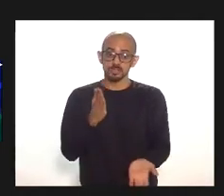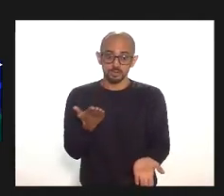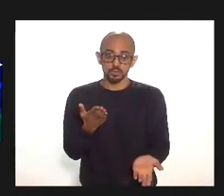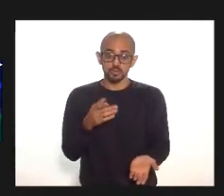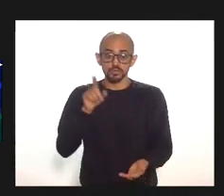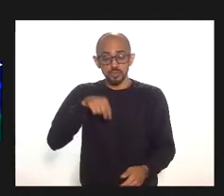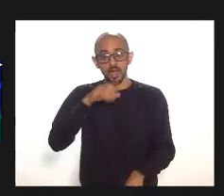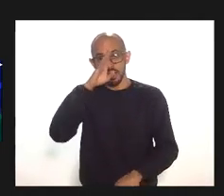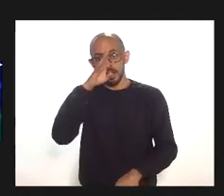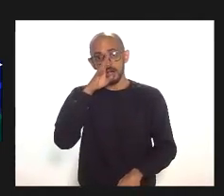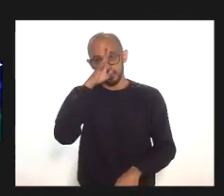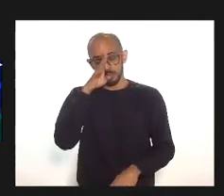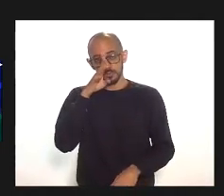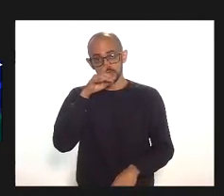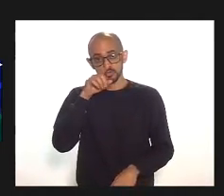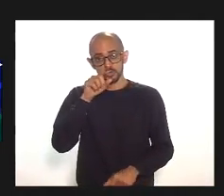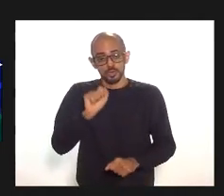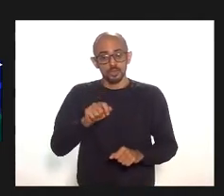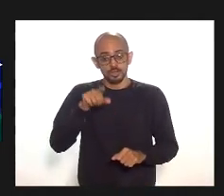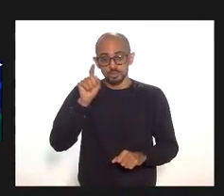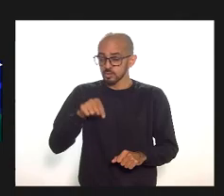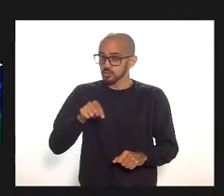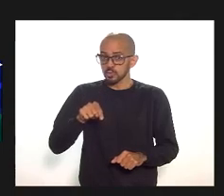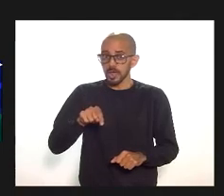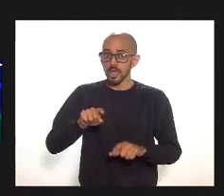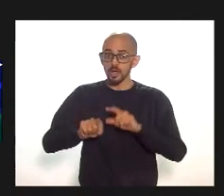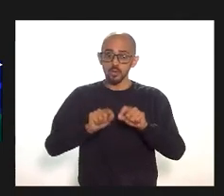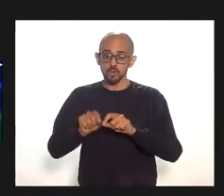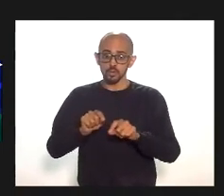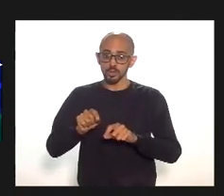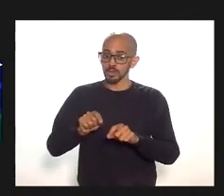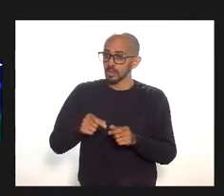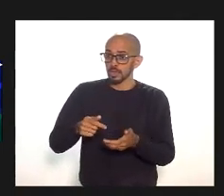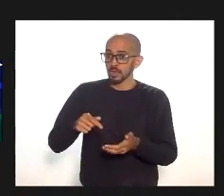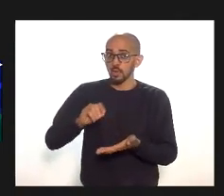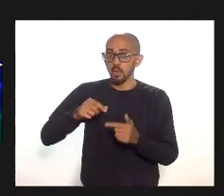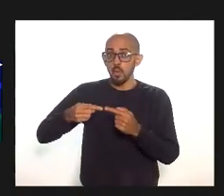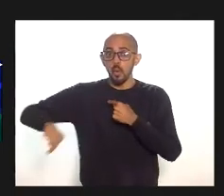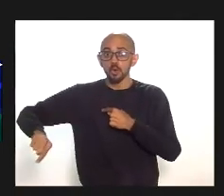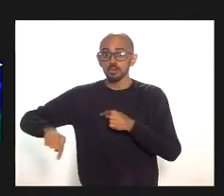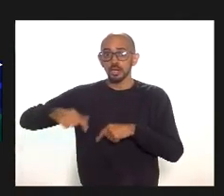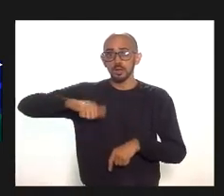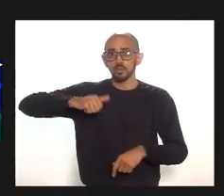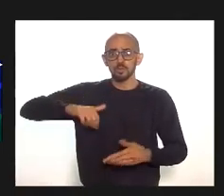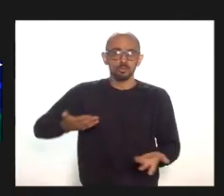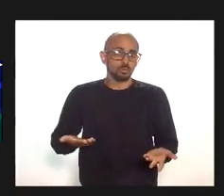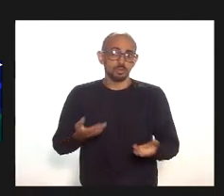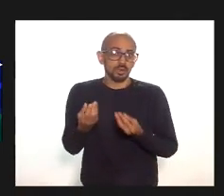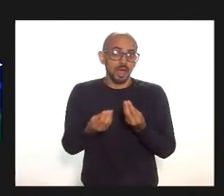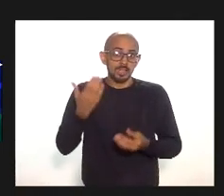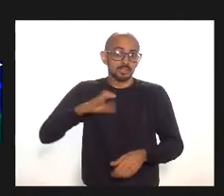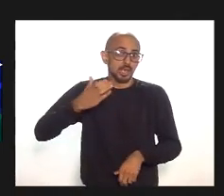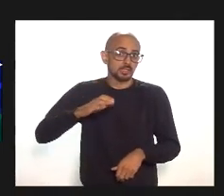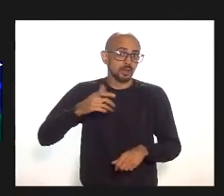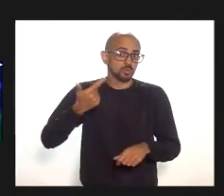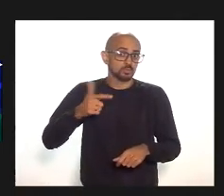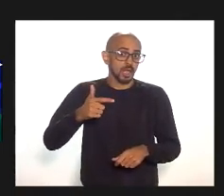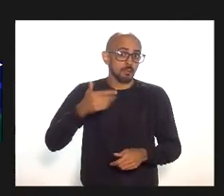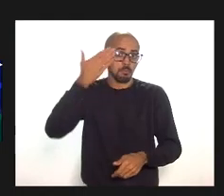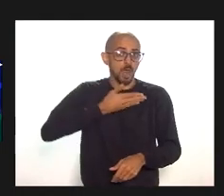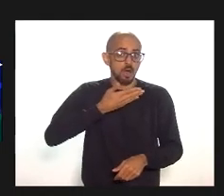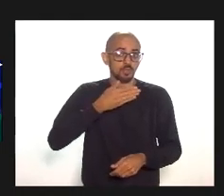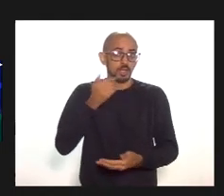um absurdo. Isso é completamente desqualificado. Eles dizem que a ciência não provou que interromper as